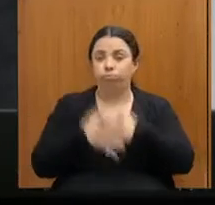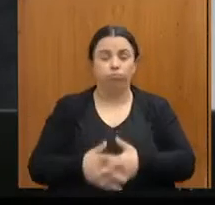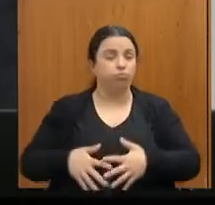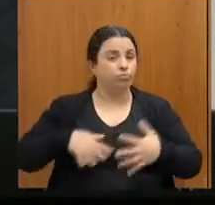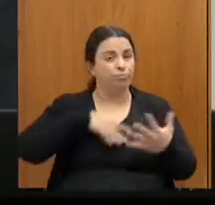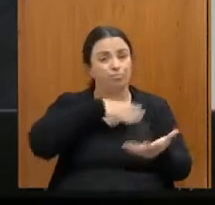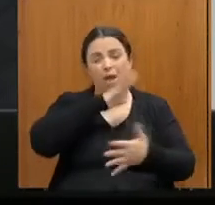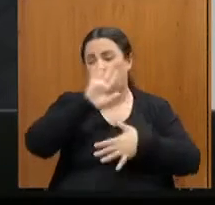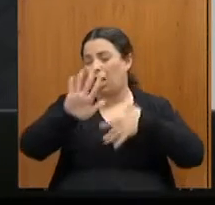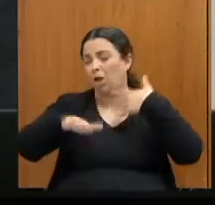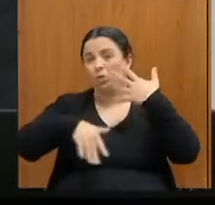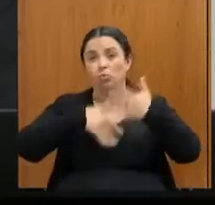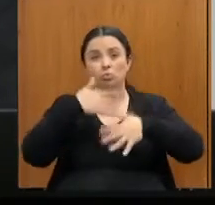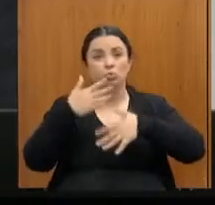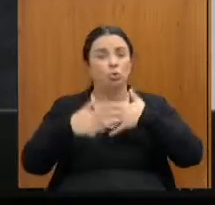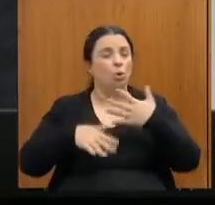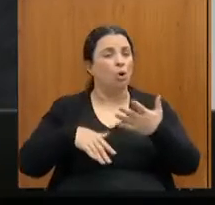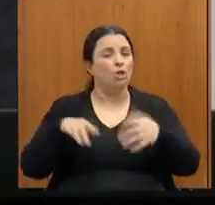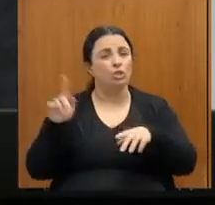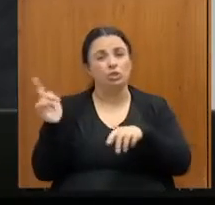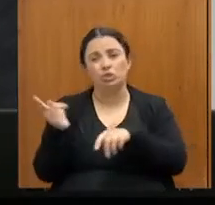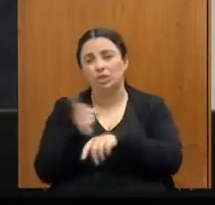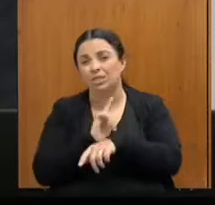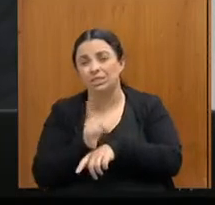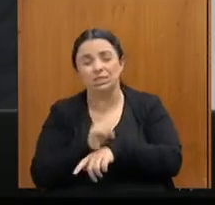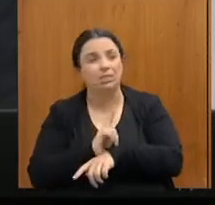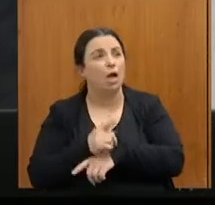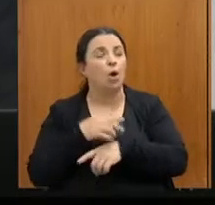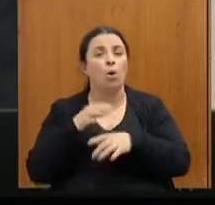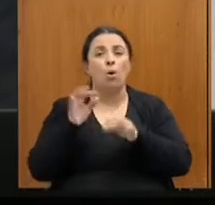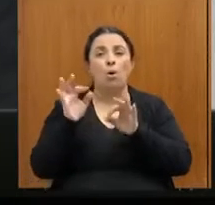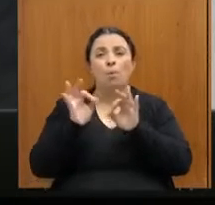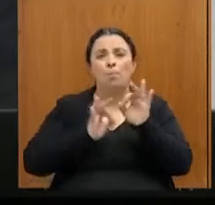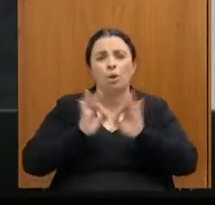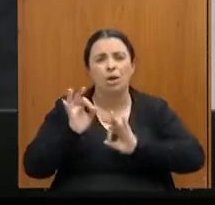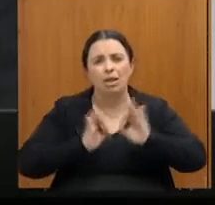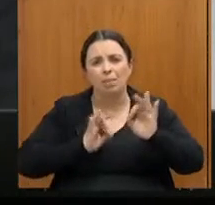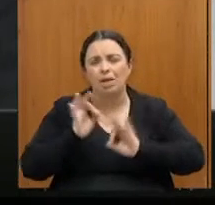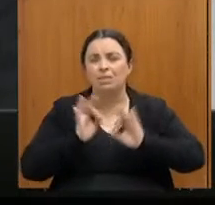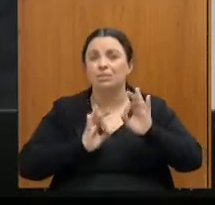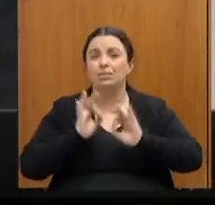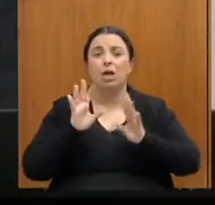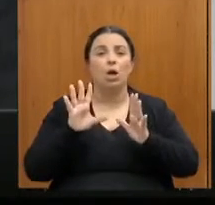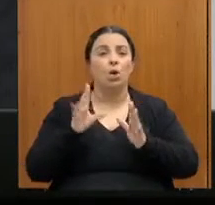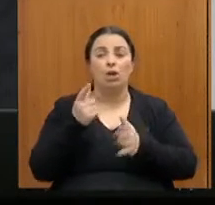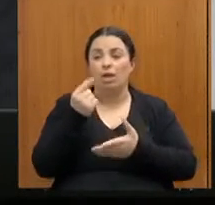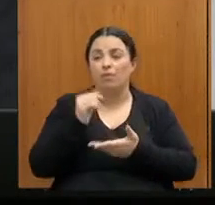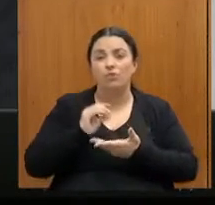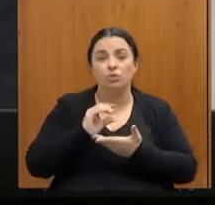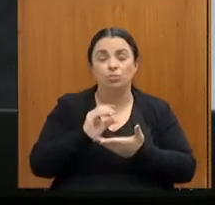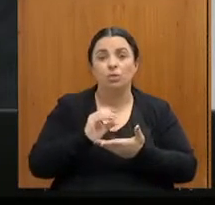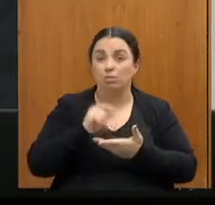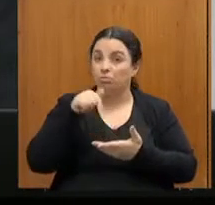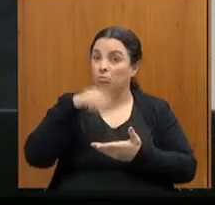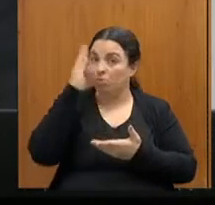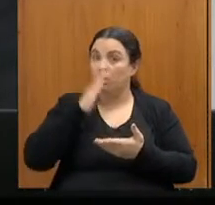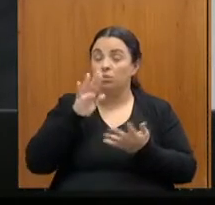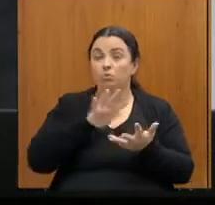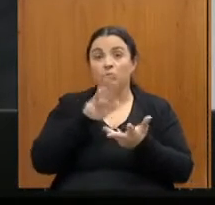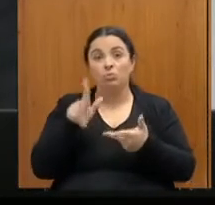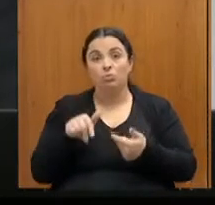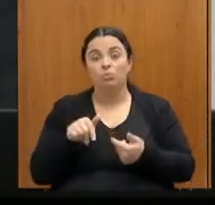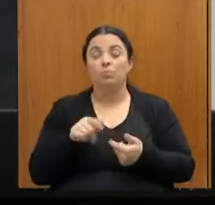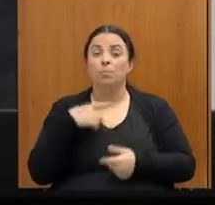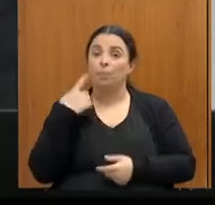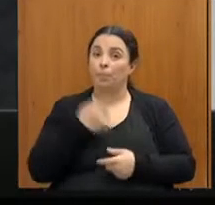de gestão e toda a lógica de programação de investimentos no Brasil e no mundo e eu